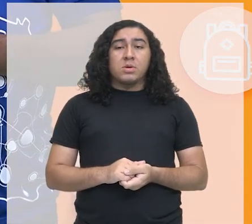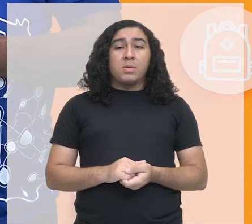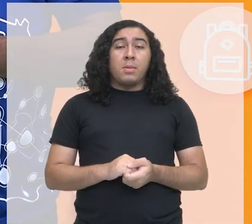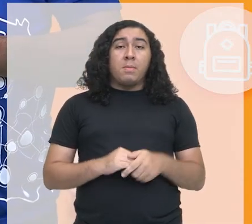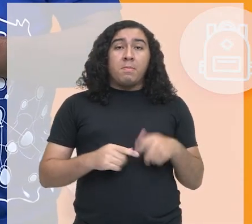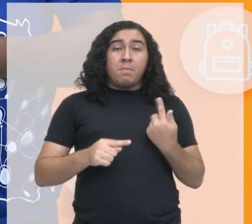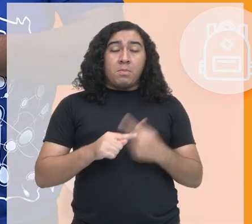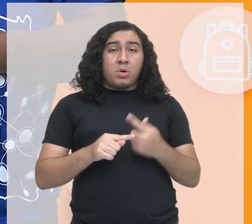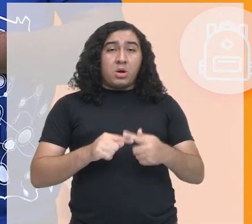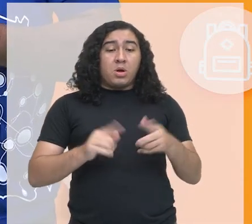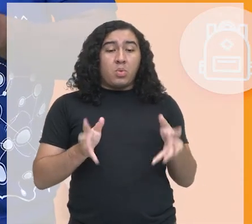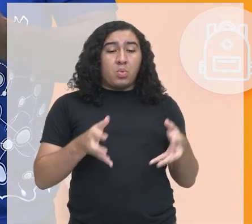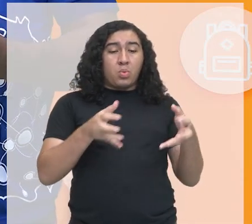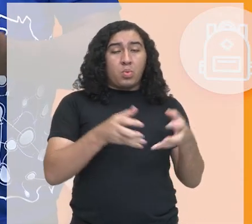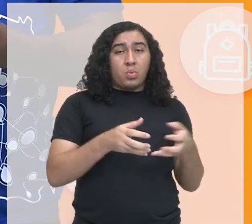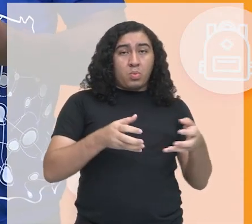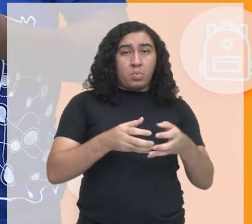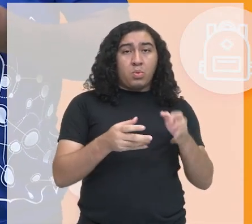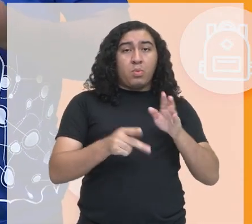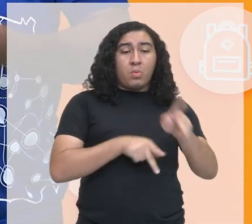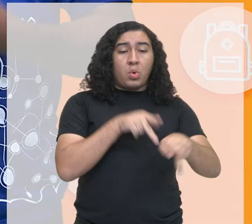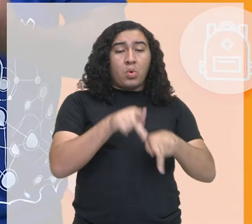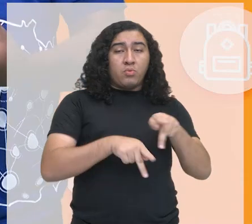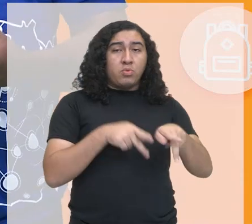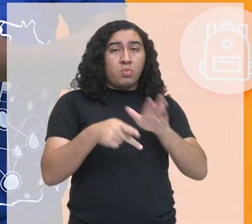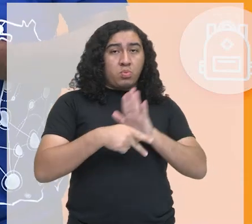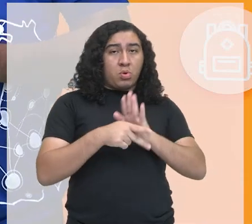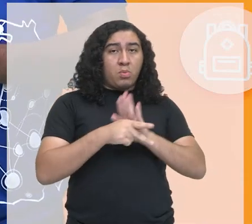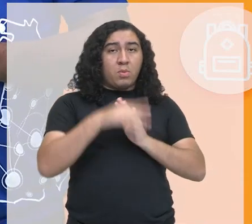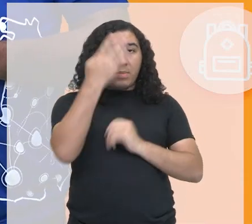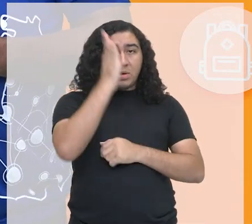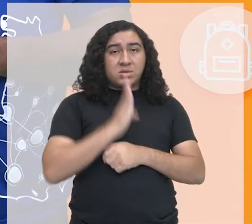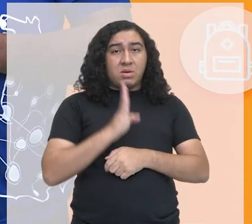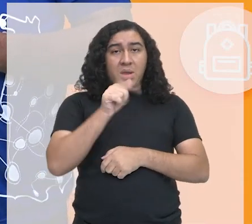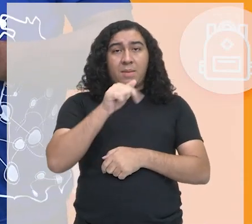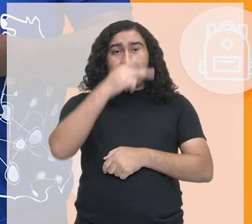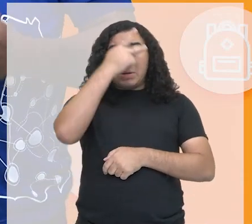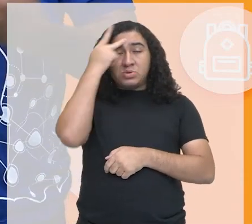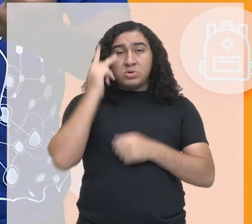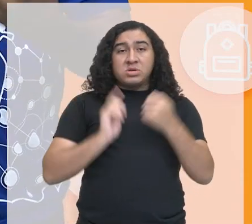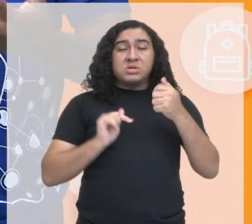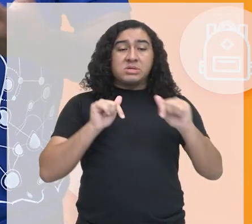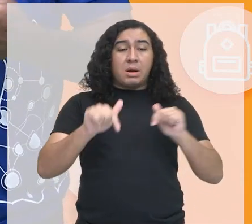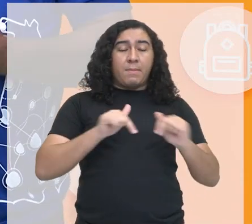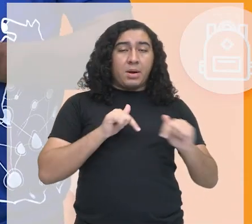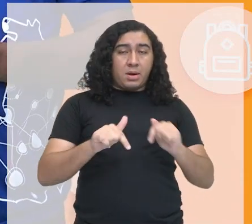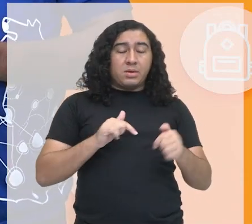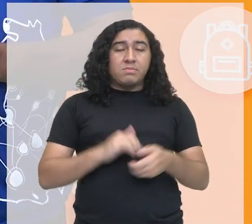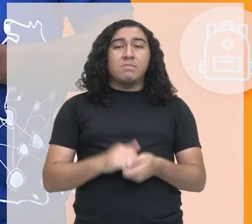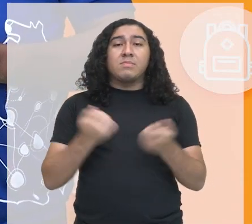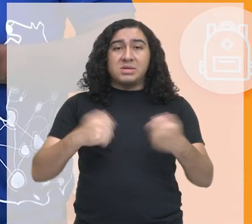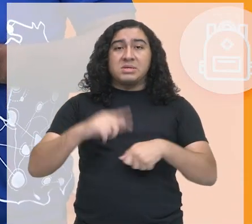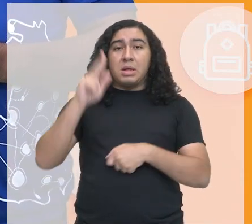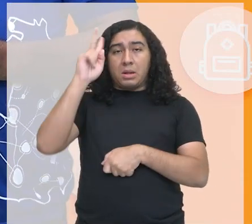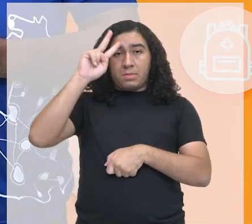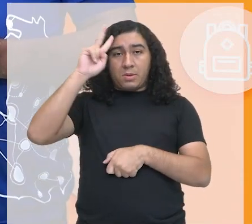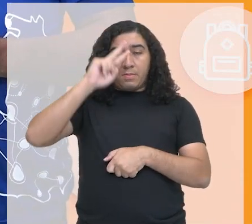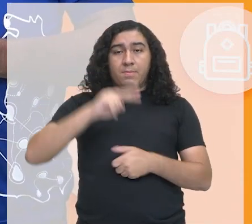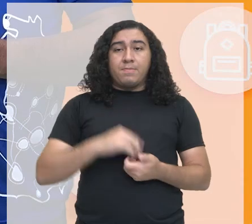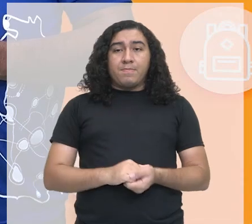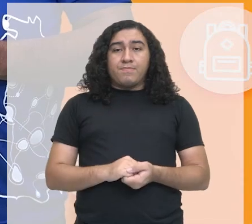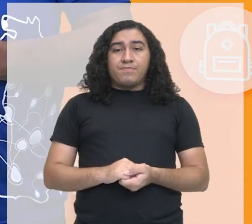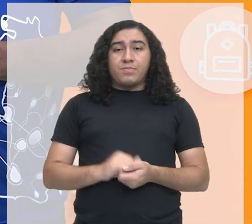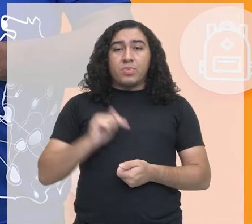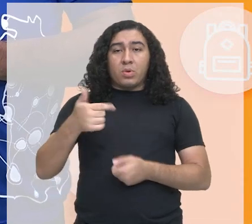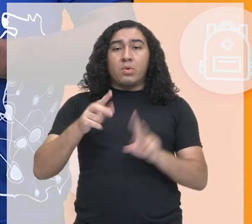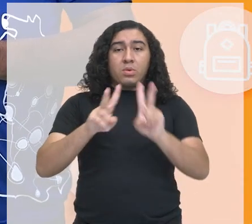população brasileira, ela é uma população de trabalhadores, né? Então é preciso nunca esquecer disso. Outra